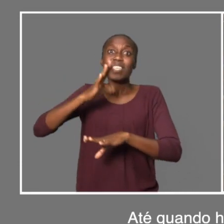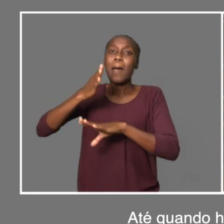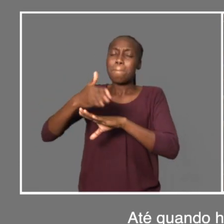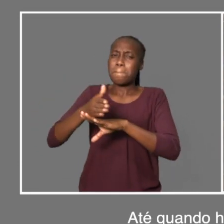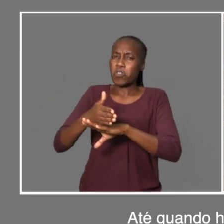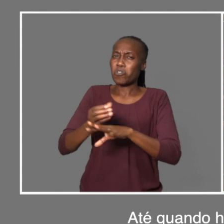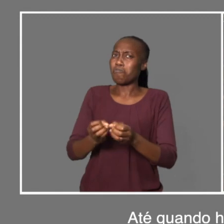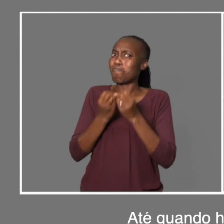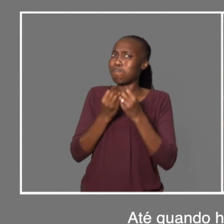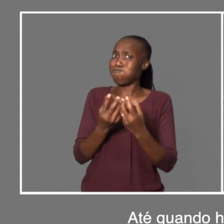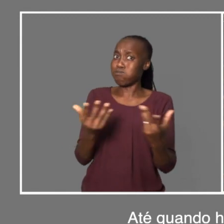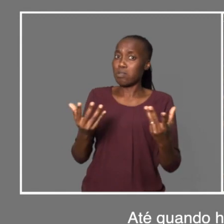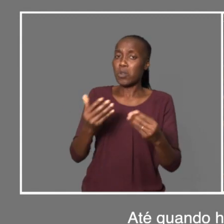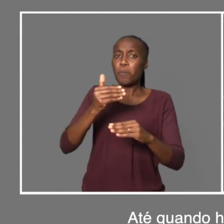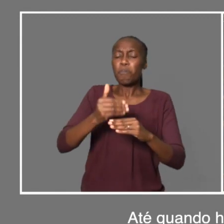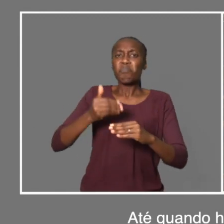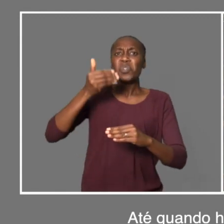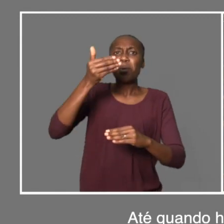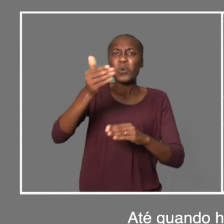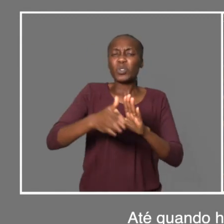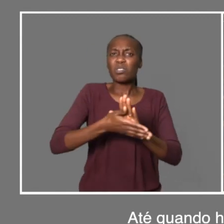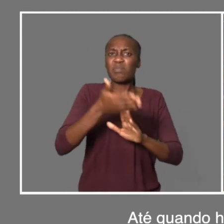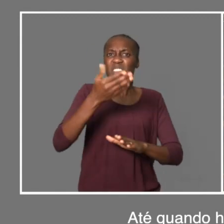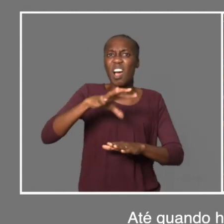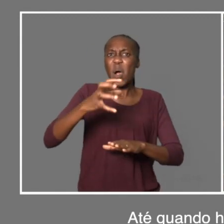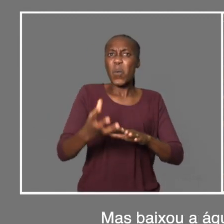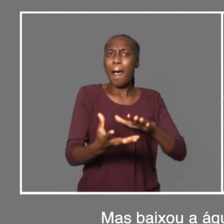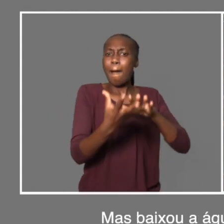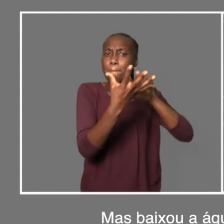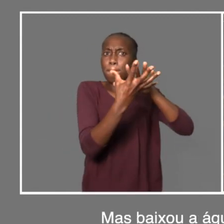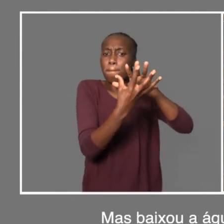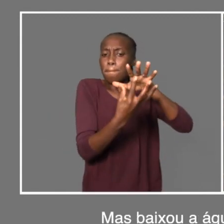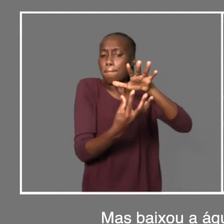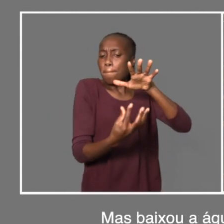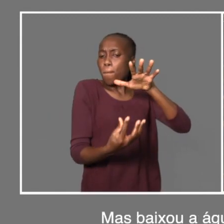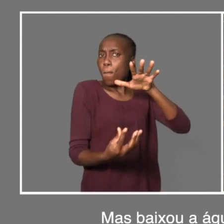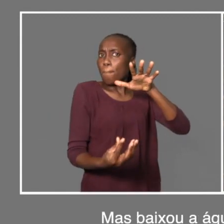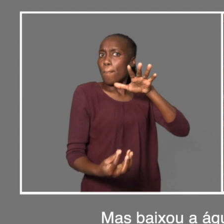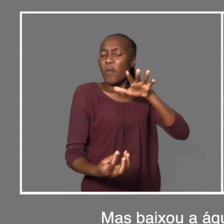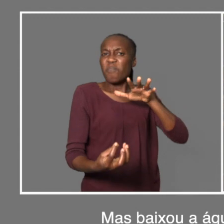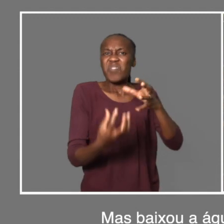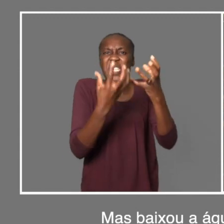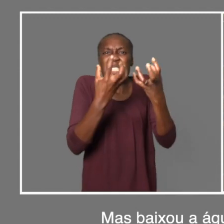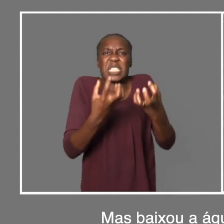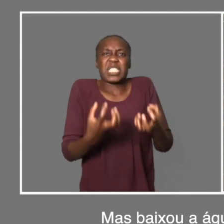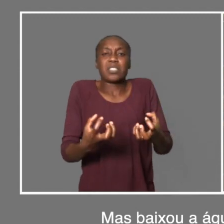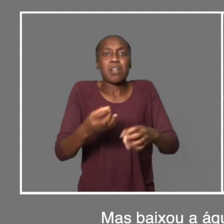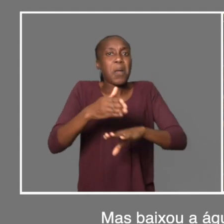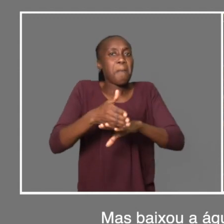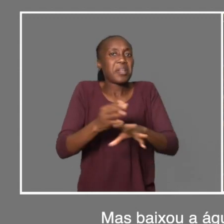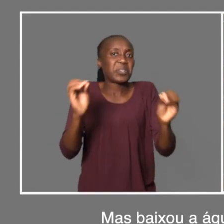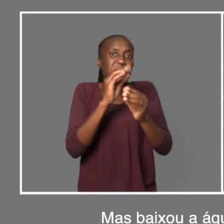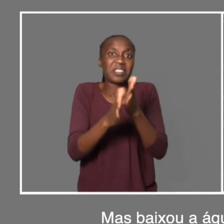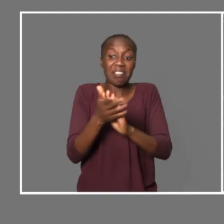e depois havia muito peixe nos tempos mas baixou a água aquela seca então ficou sem